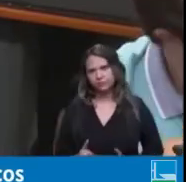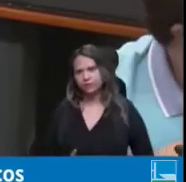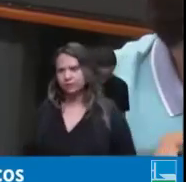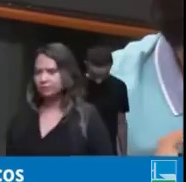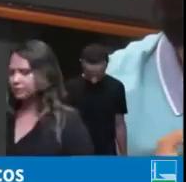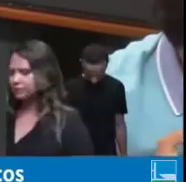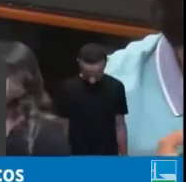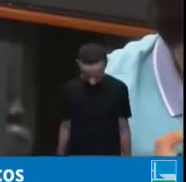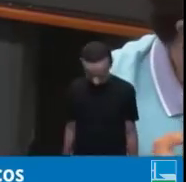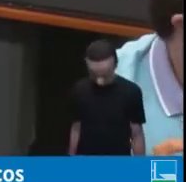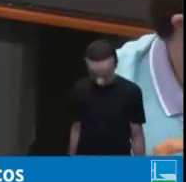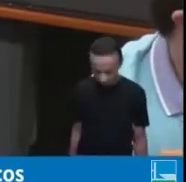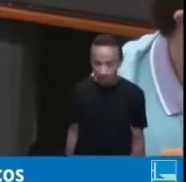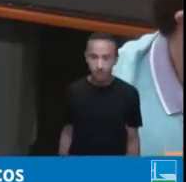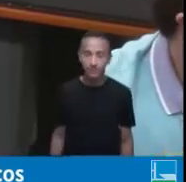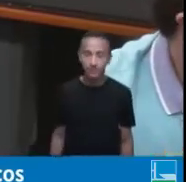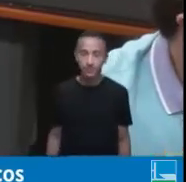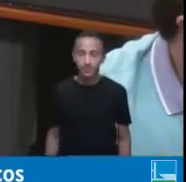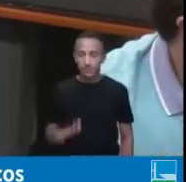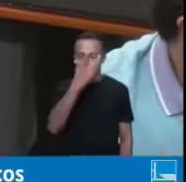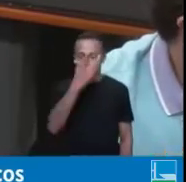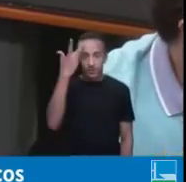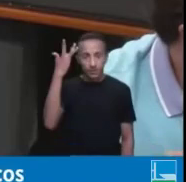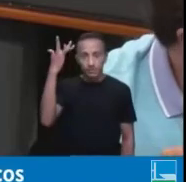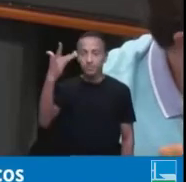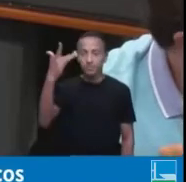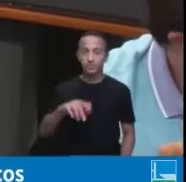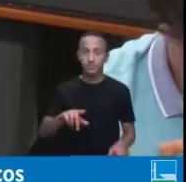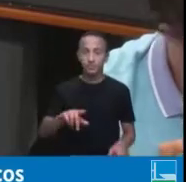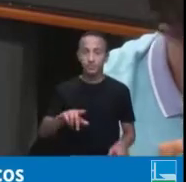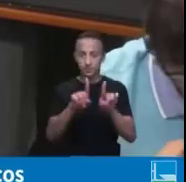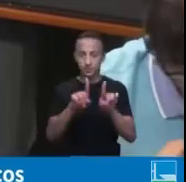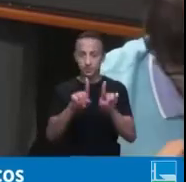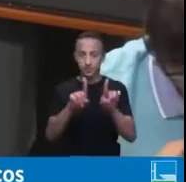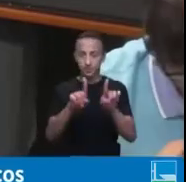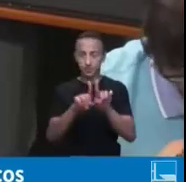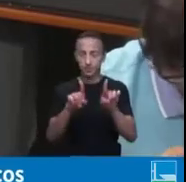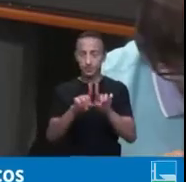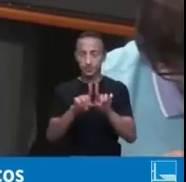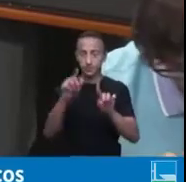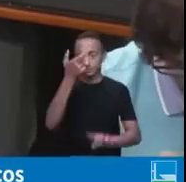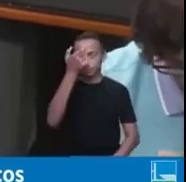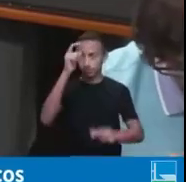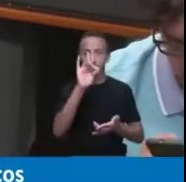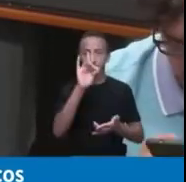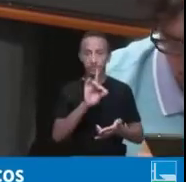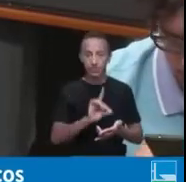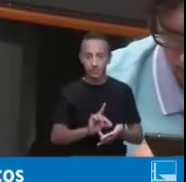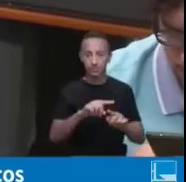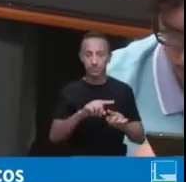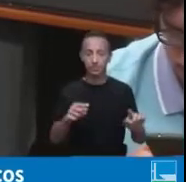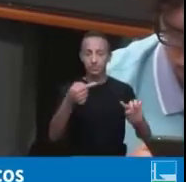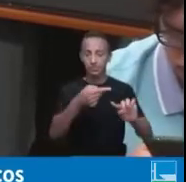doenças raras, doenças crônicas, transtornos mentais e condições flutuantes na saúde. A